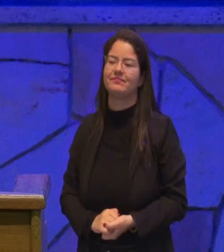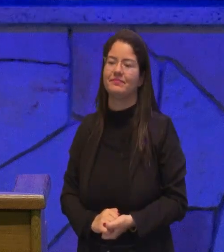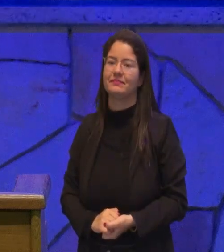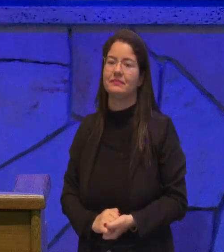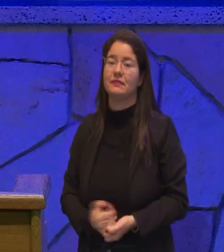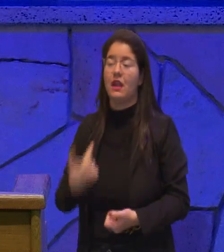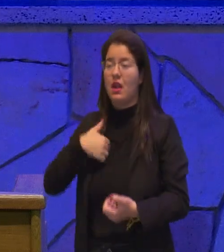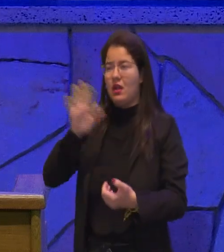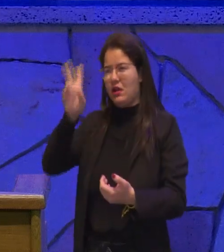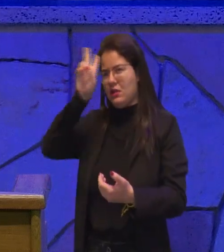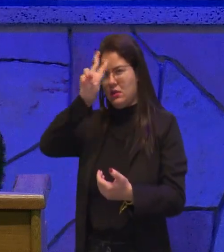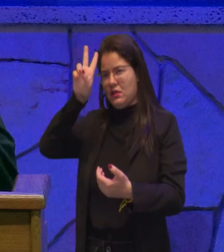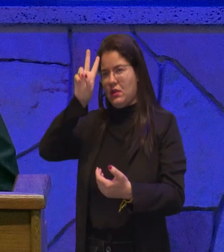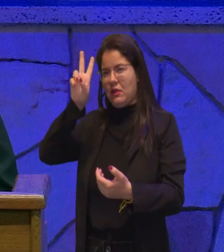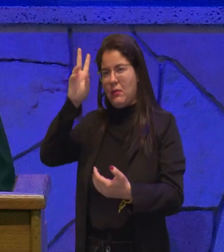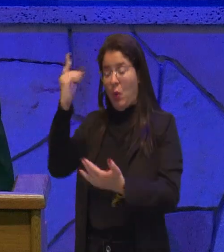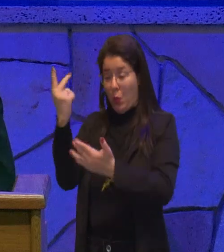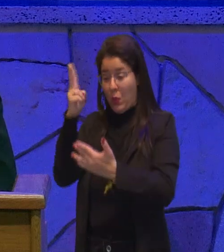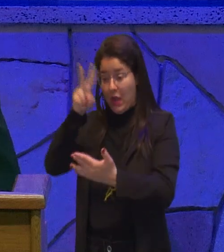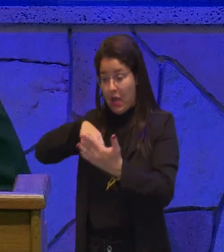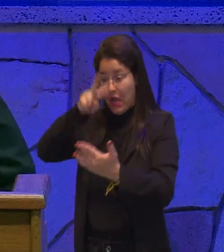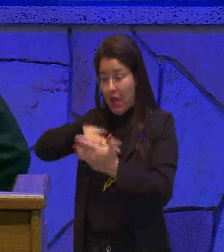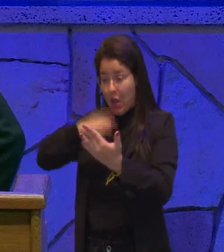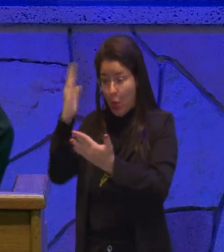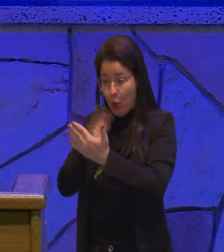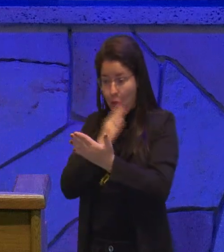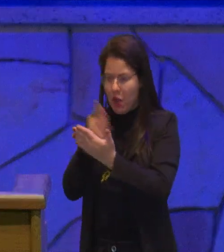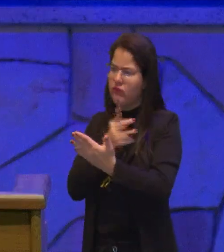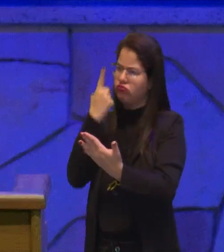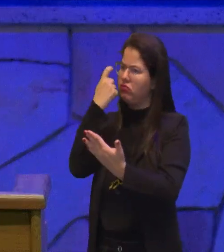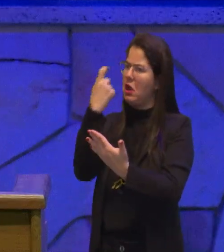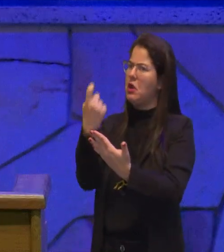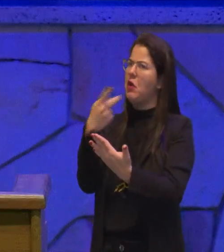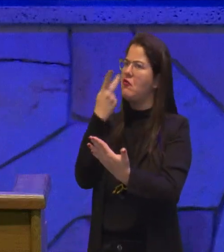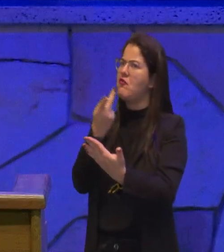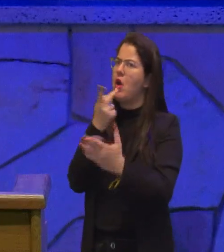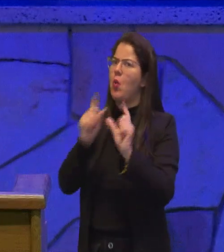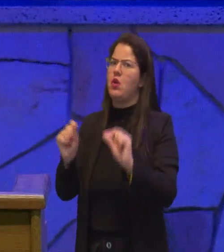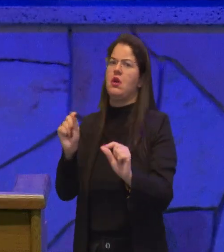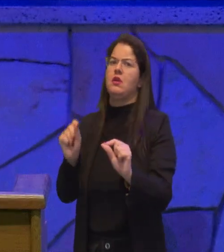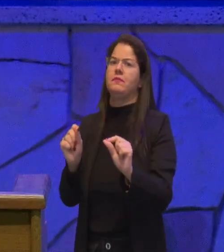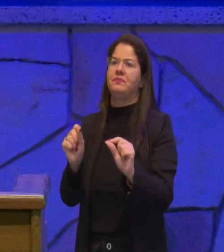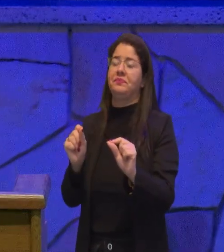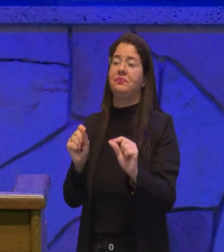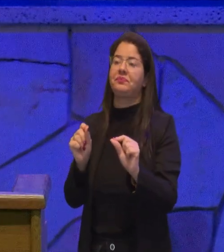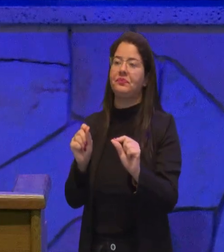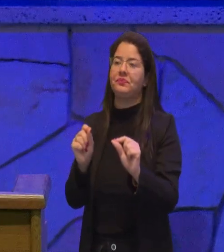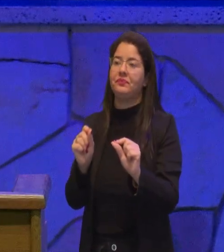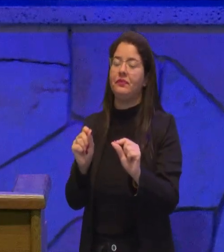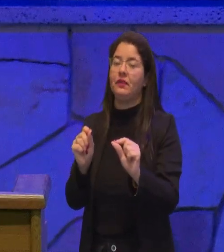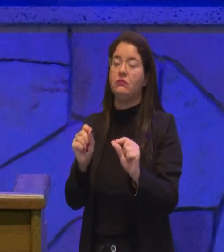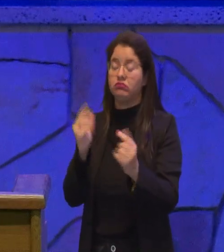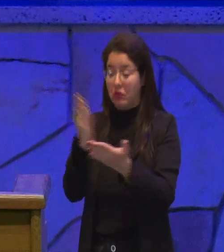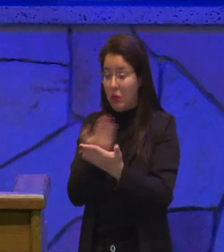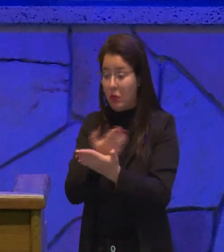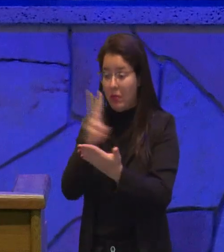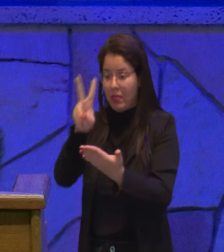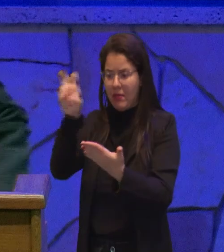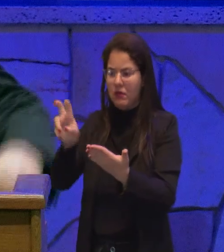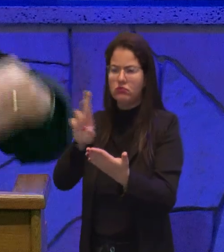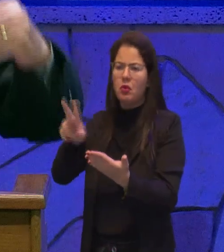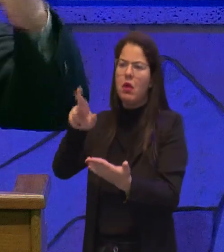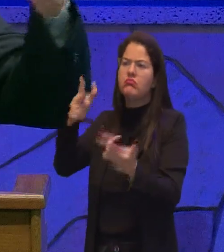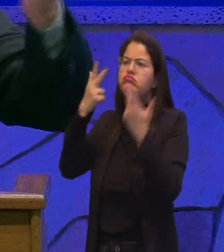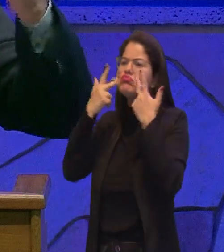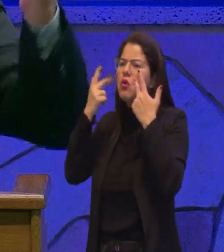Eu li um livro interessante em que ele trata de um tema que não é muito